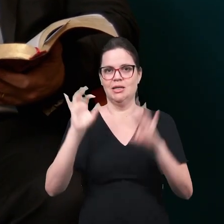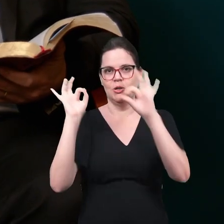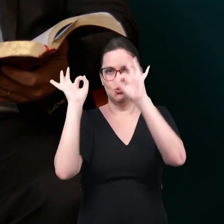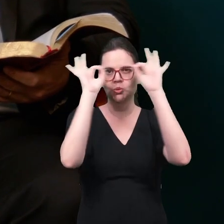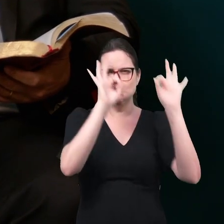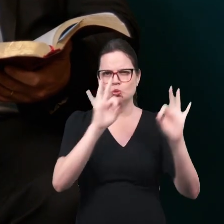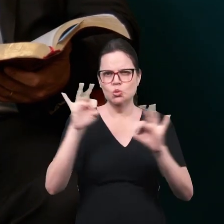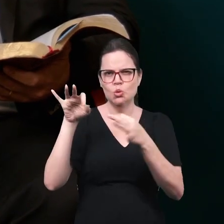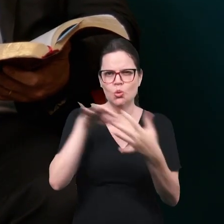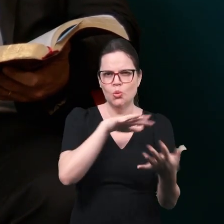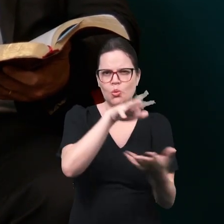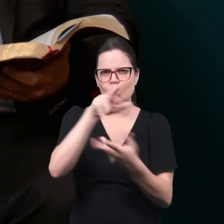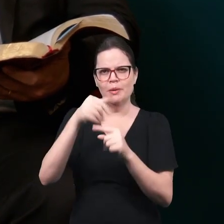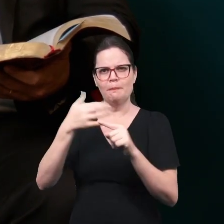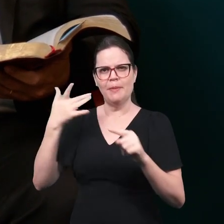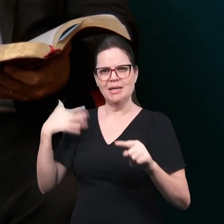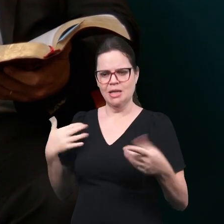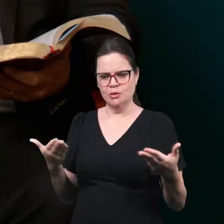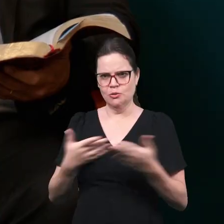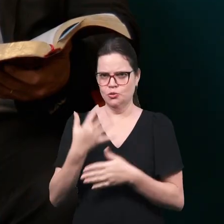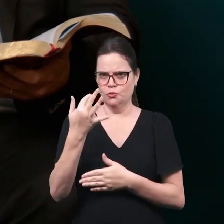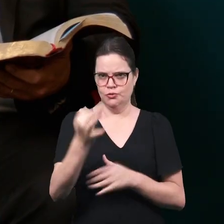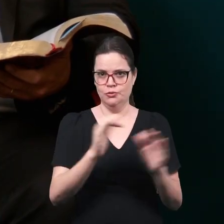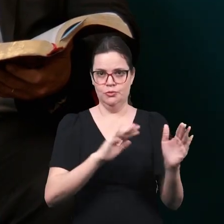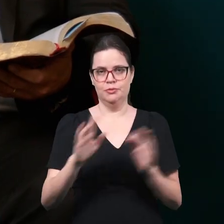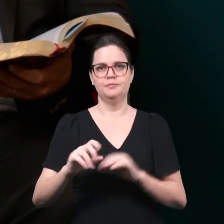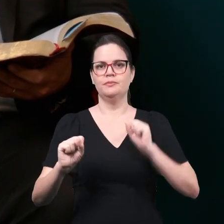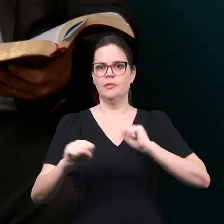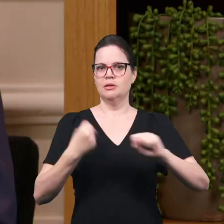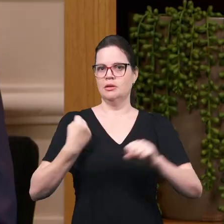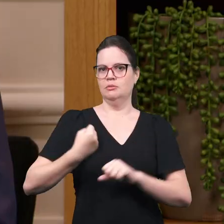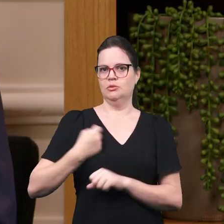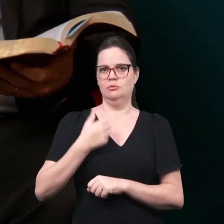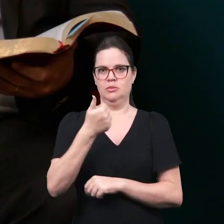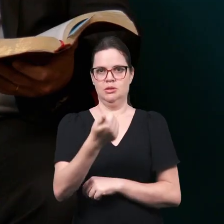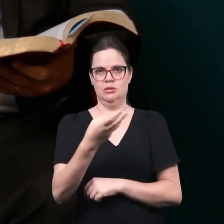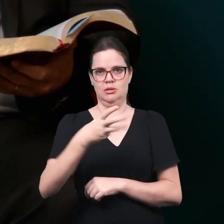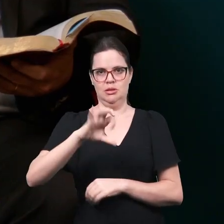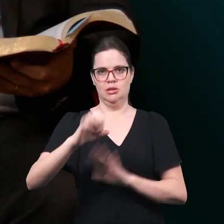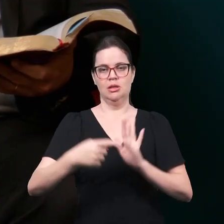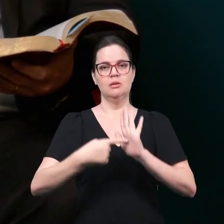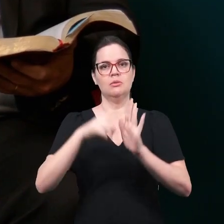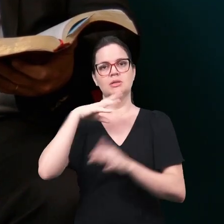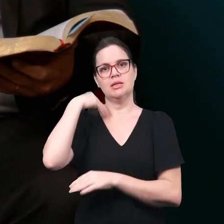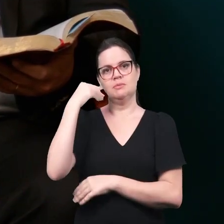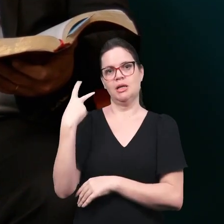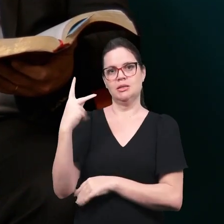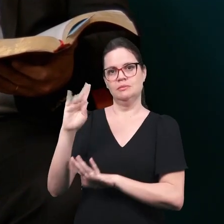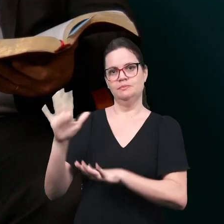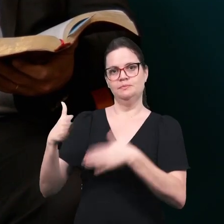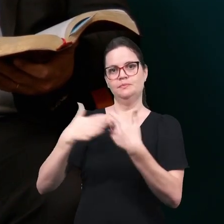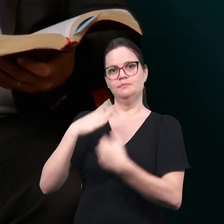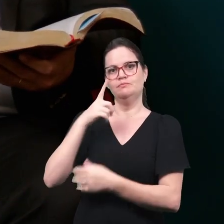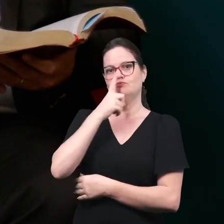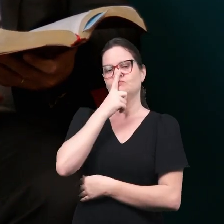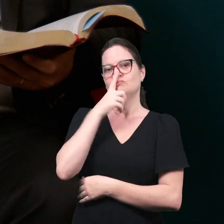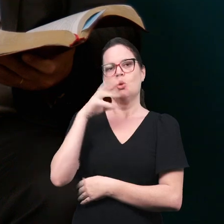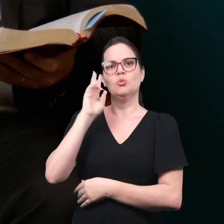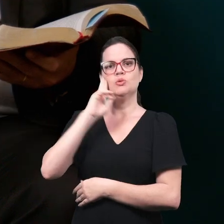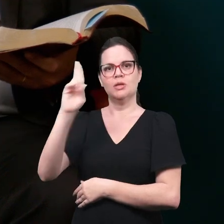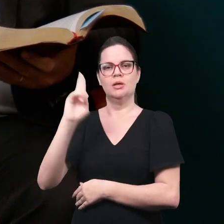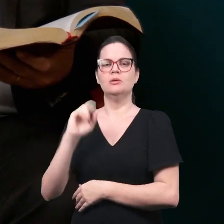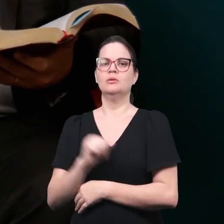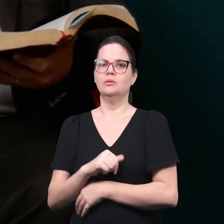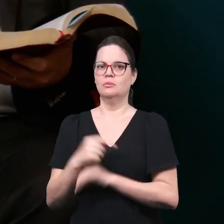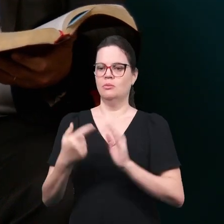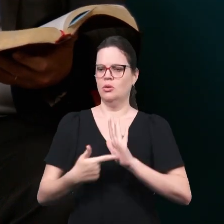o Senhor, ele mostra, Davi relata da sua experiência, Sim. que ele teve com o Senhor ao longo da sua caminhada, mostrando